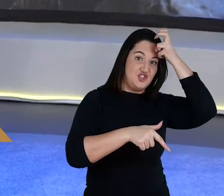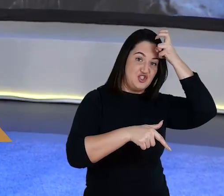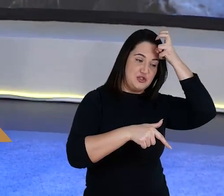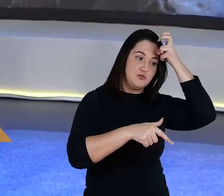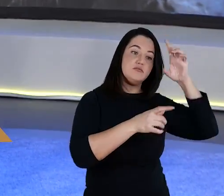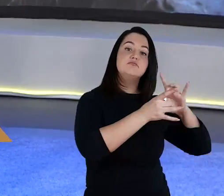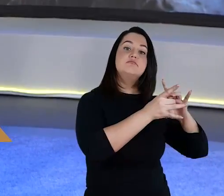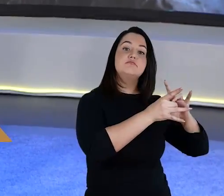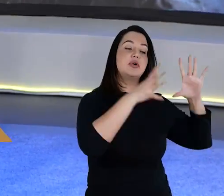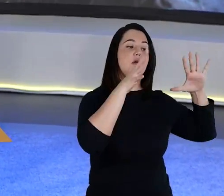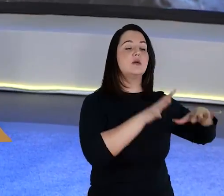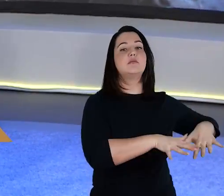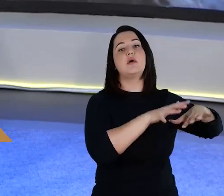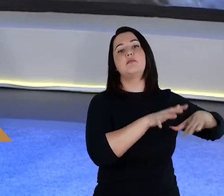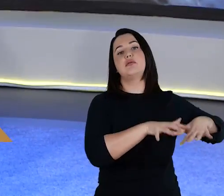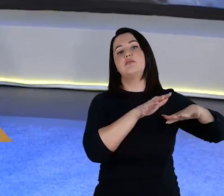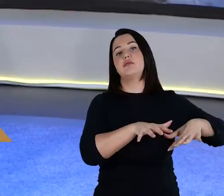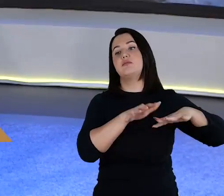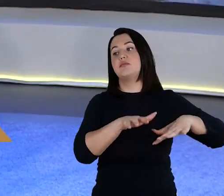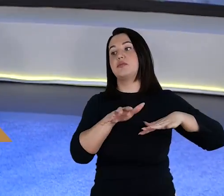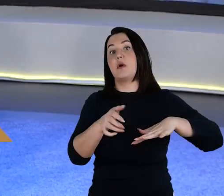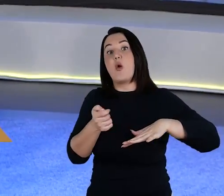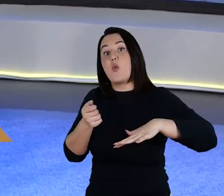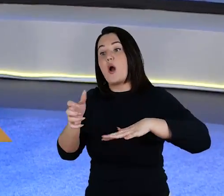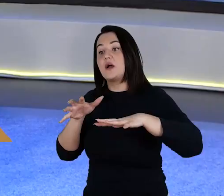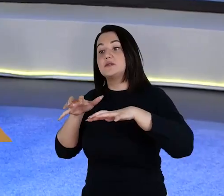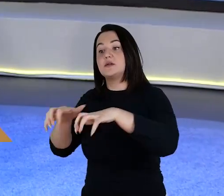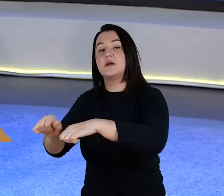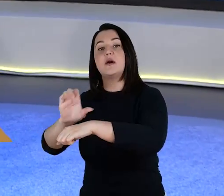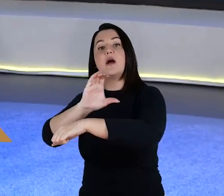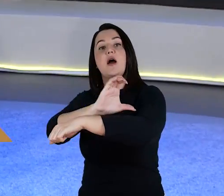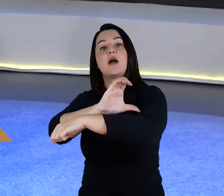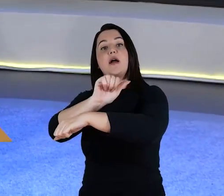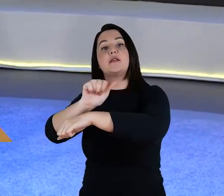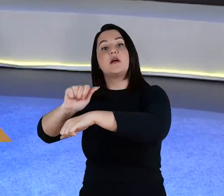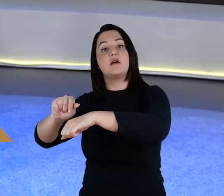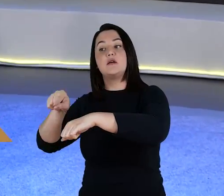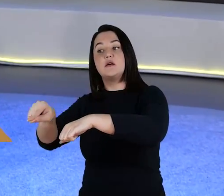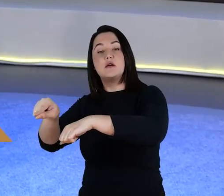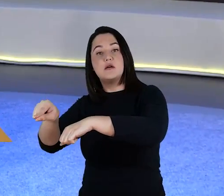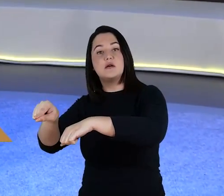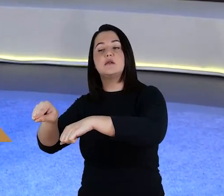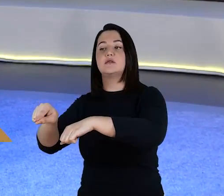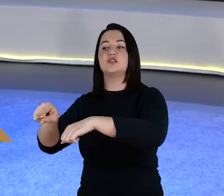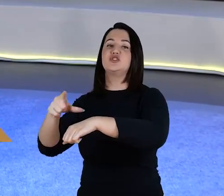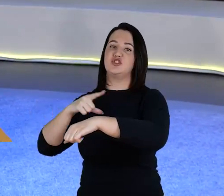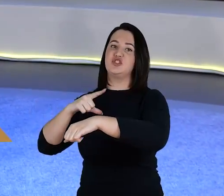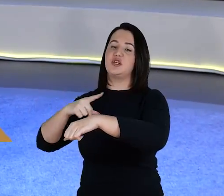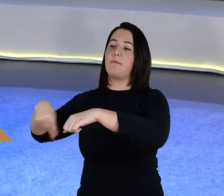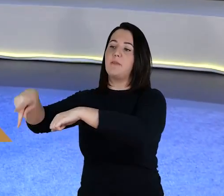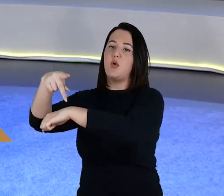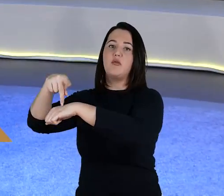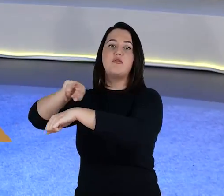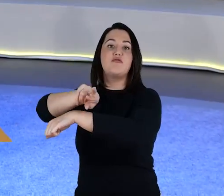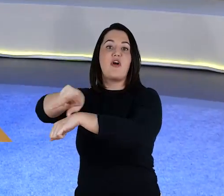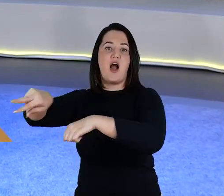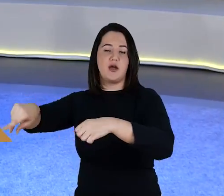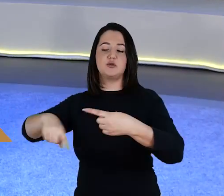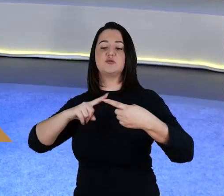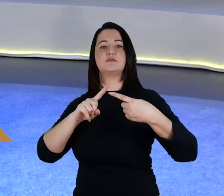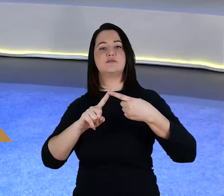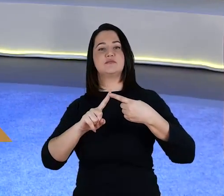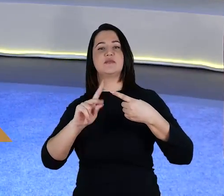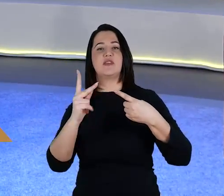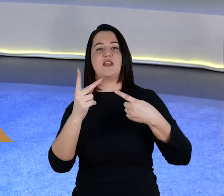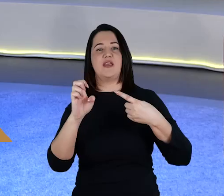depois, é lógico, de sair do Egito, as nações que estavam lá são mencionadas pelos nomes. Aí aparece de novo, entre essas nações,